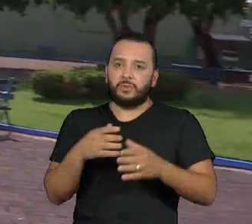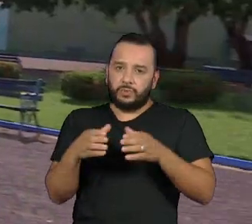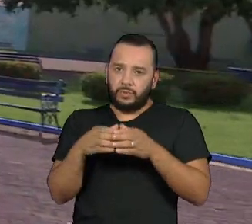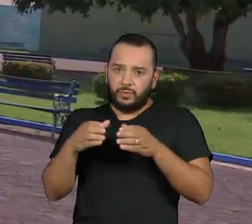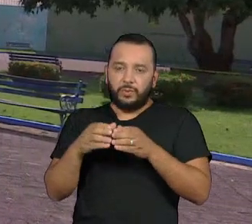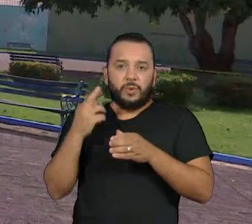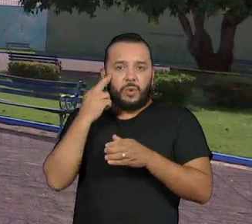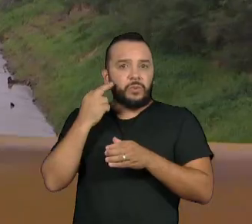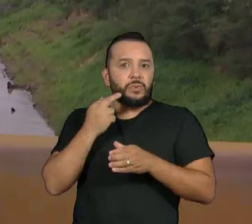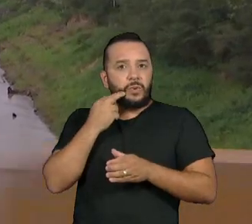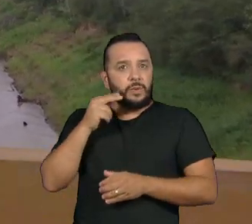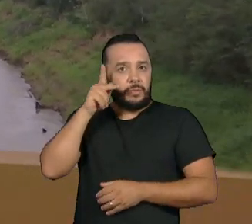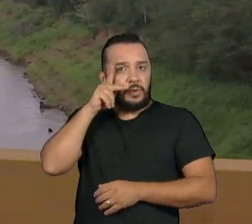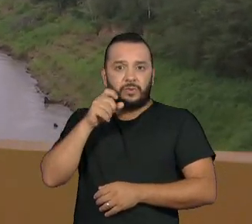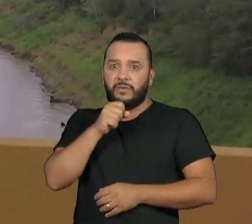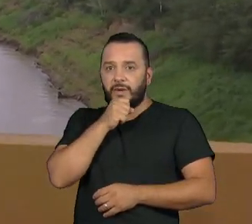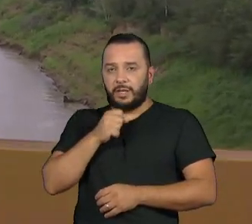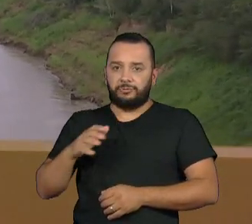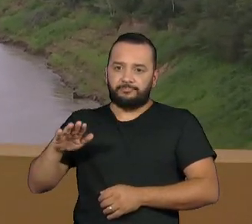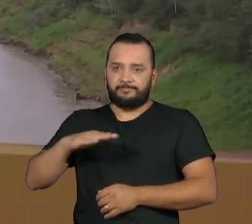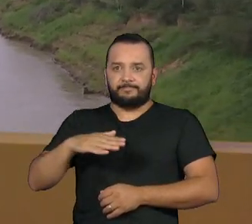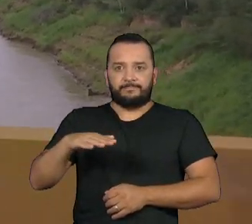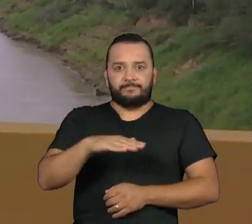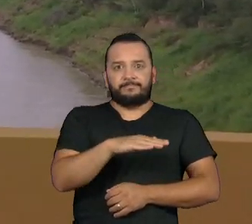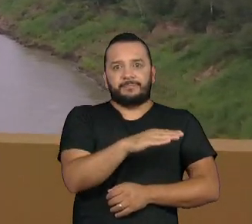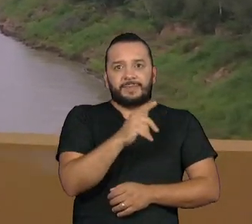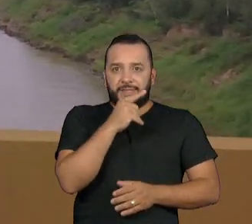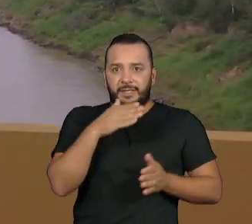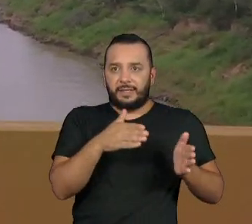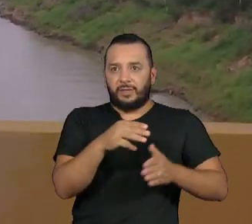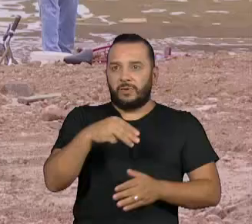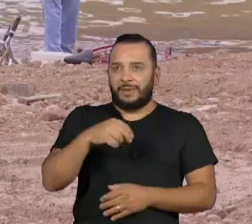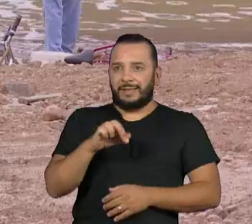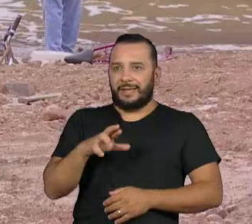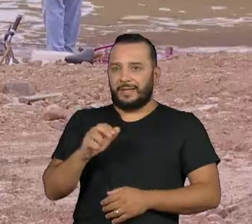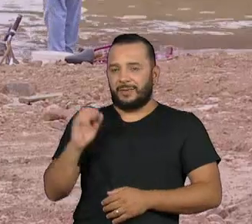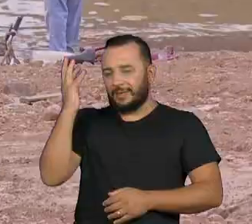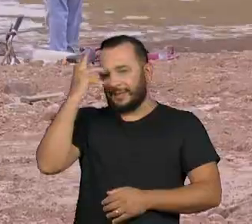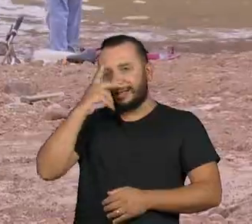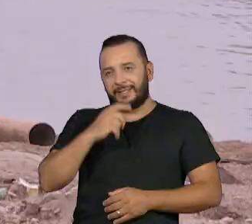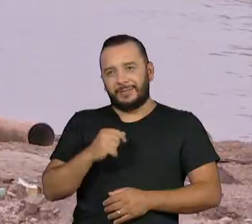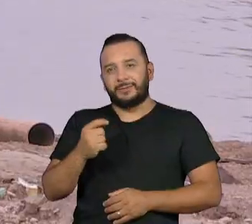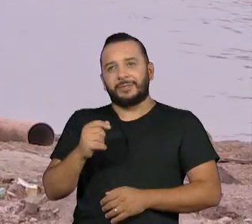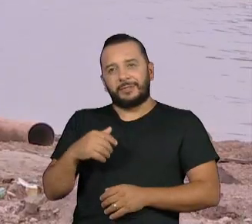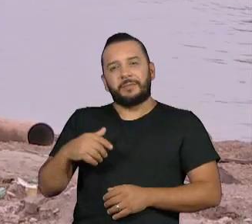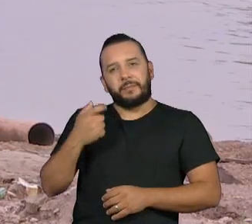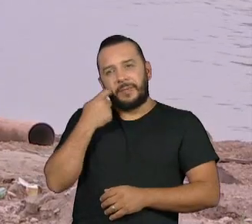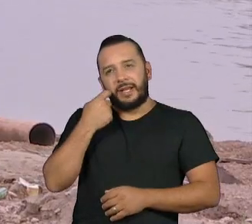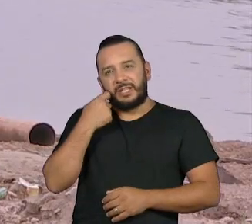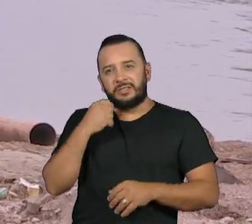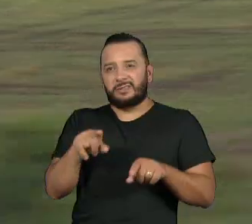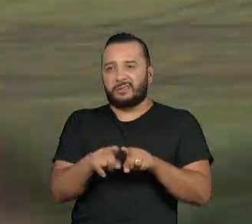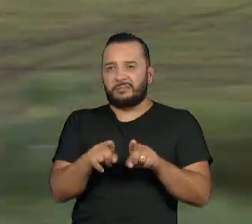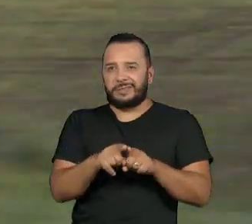Rondônia. Cruzamos o Rio Madeira, belo e farto, de peixes e de